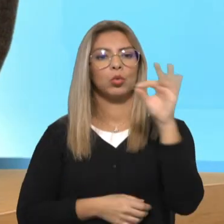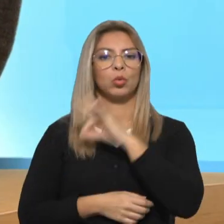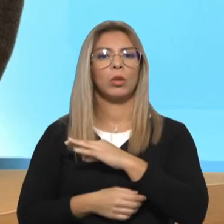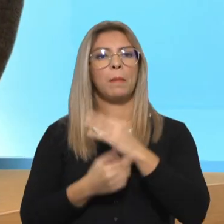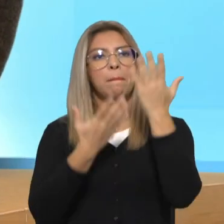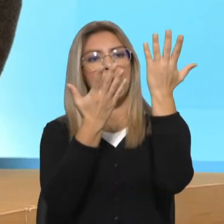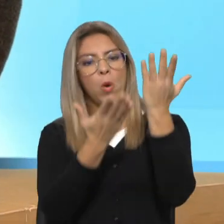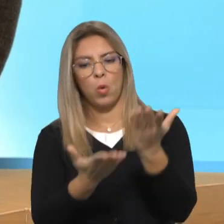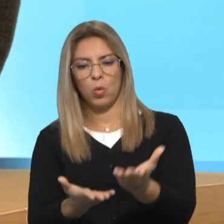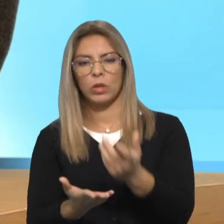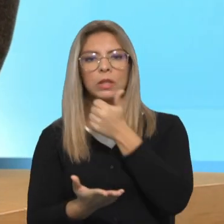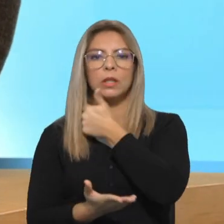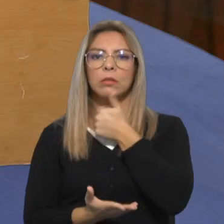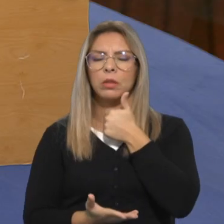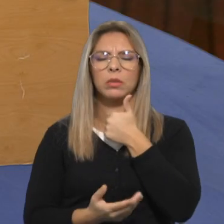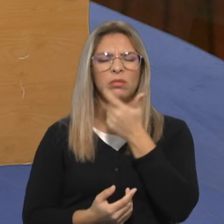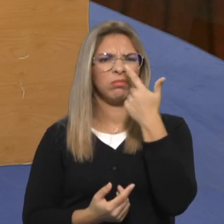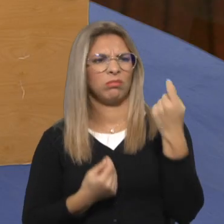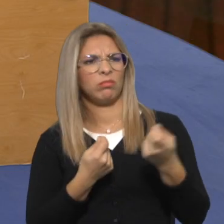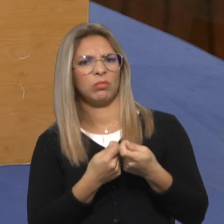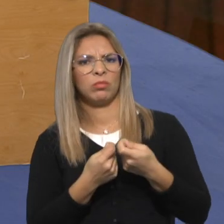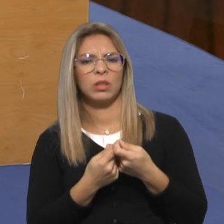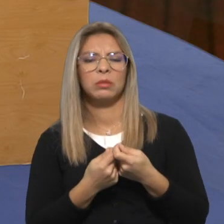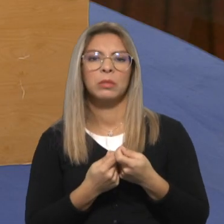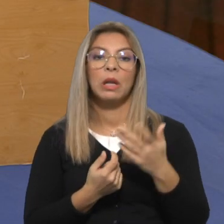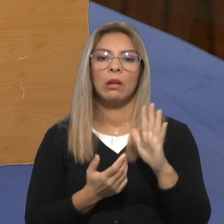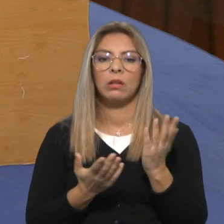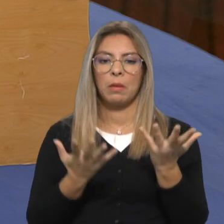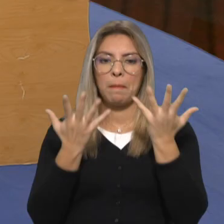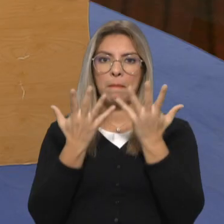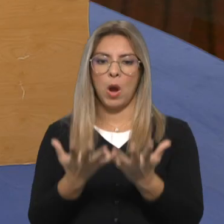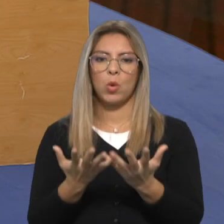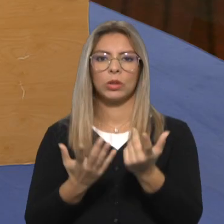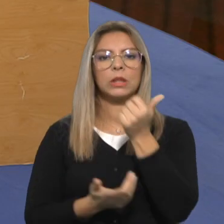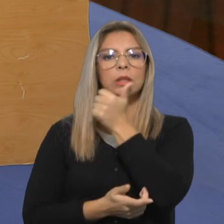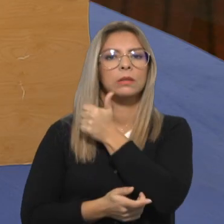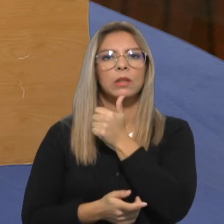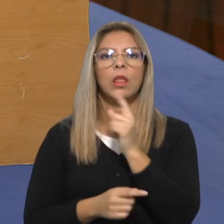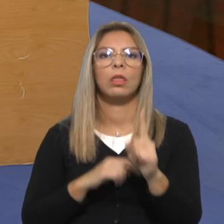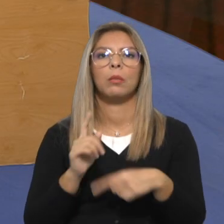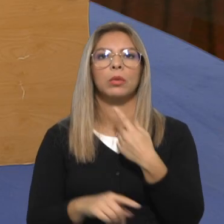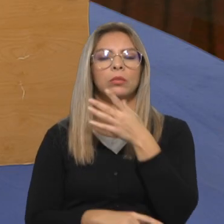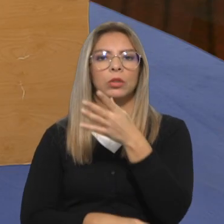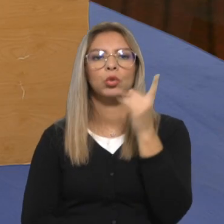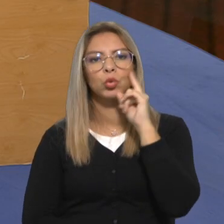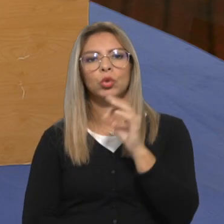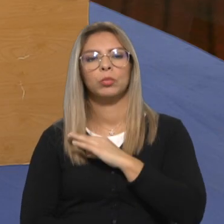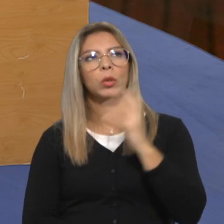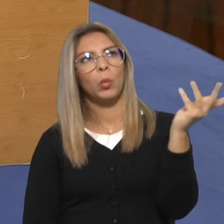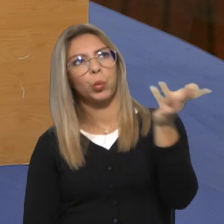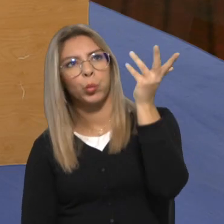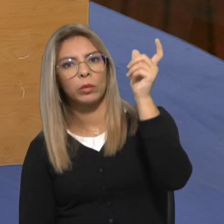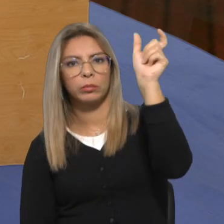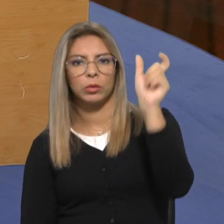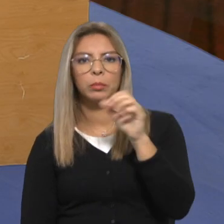este sacrifício, e há esta proximidade. Receba o Senhor por tuas mãos este sacrifício, e depois logo a seguir diz: Sua Excelência, Sua Eminência, o